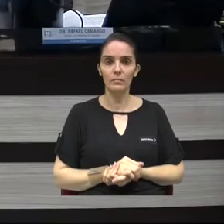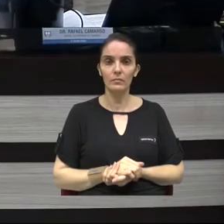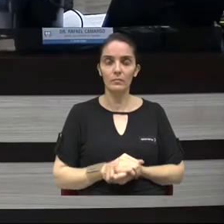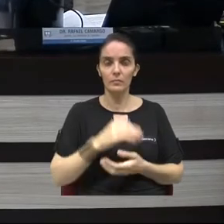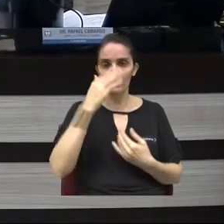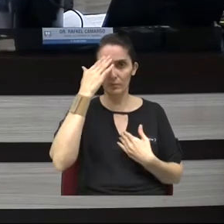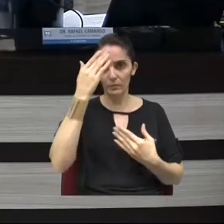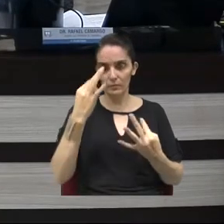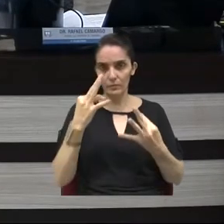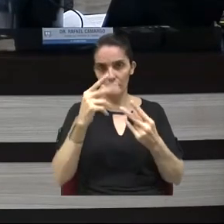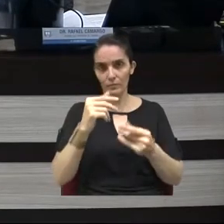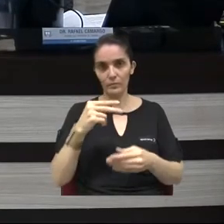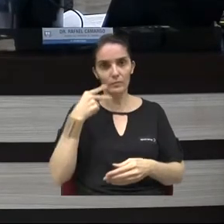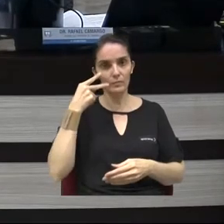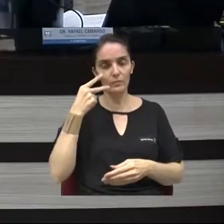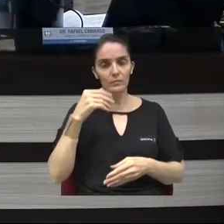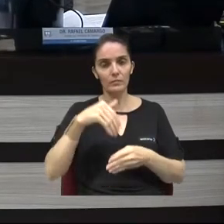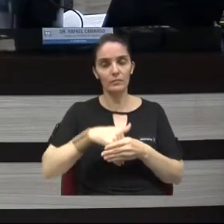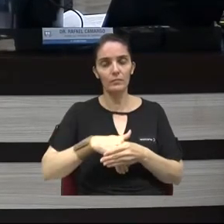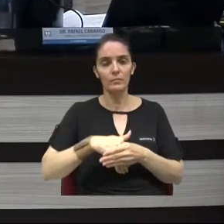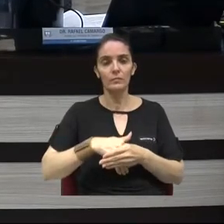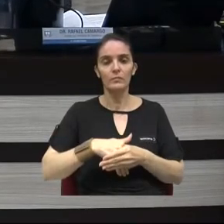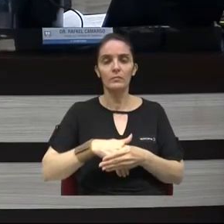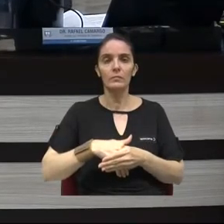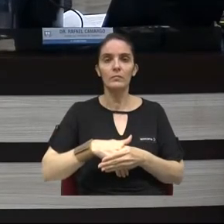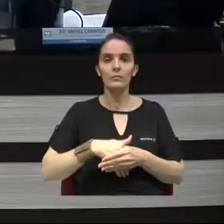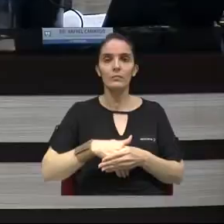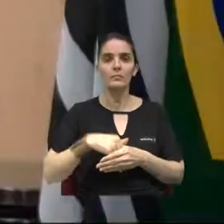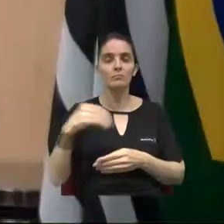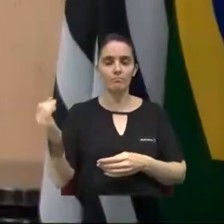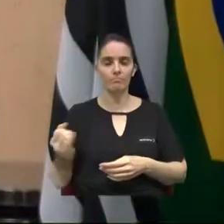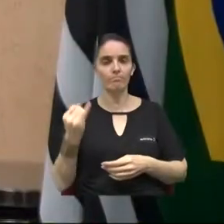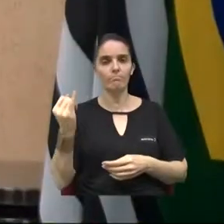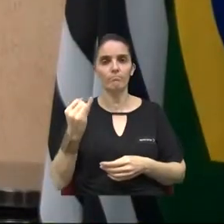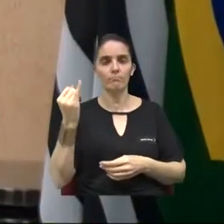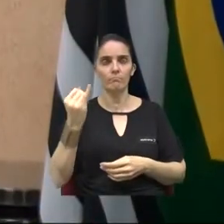Agradecer a todos os vereadores pela essa votação importante,